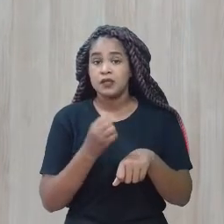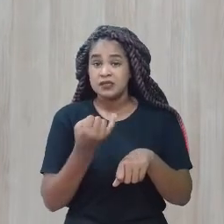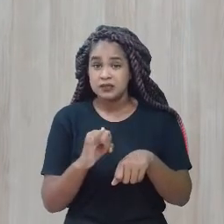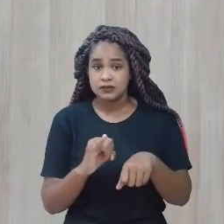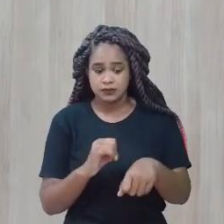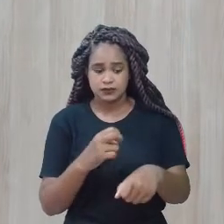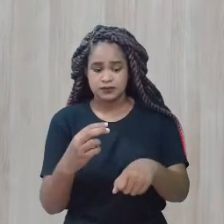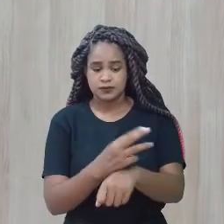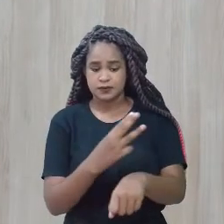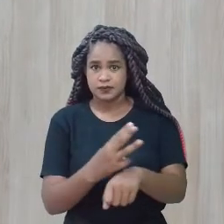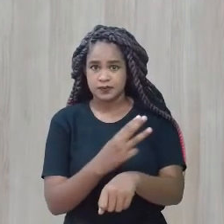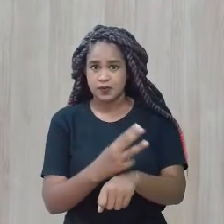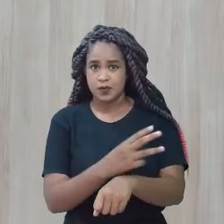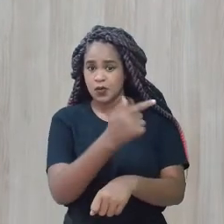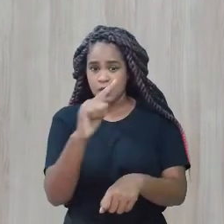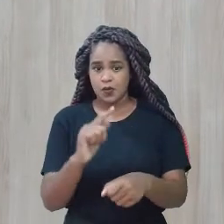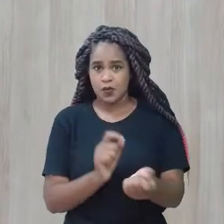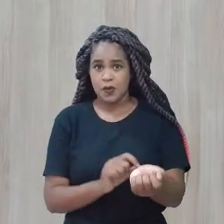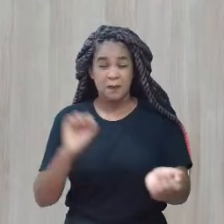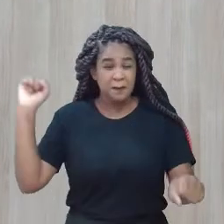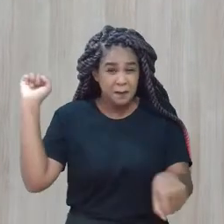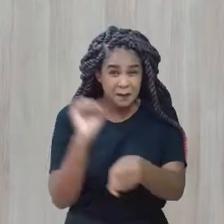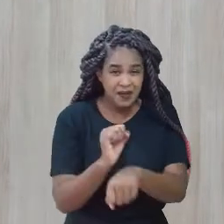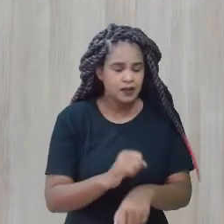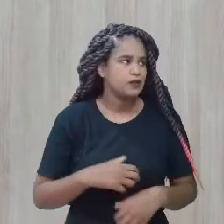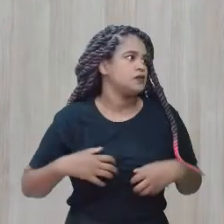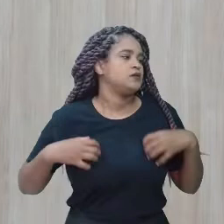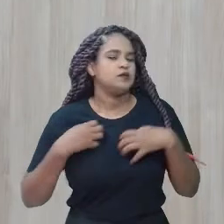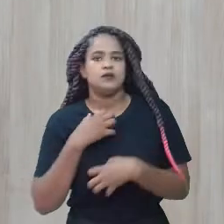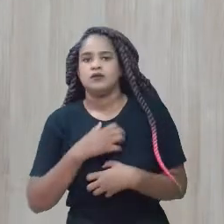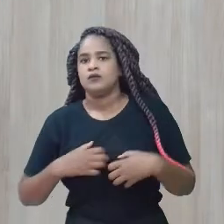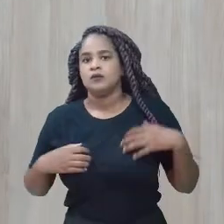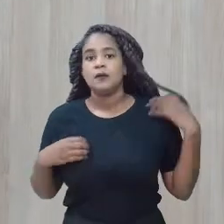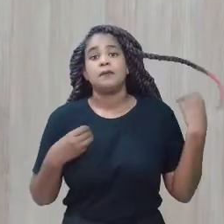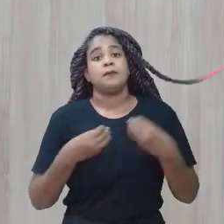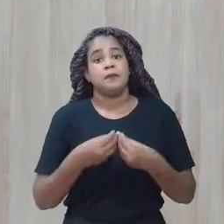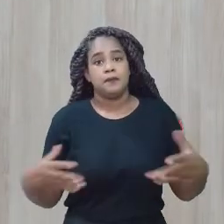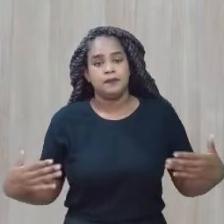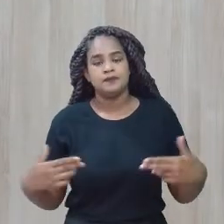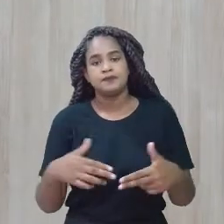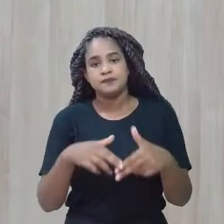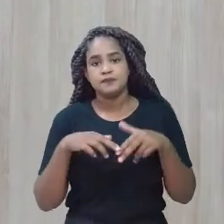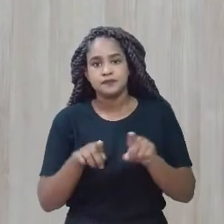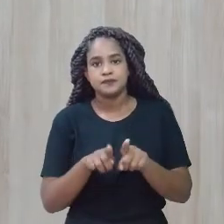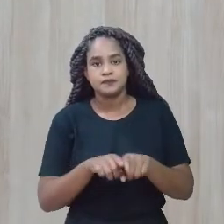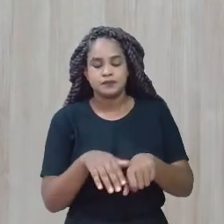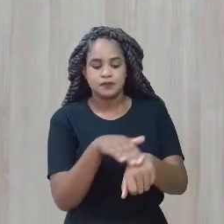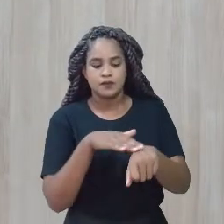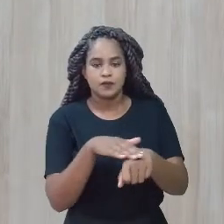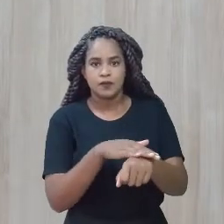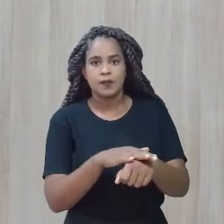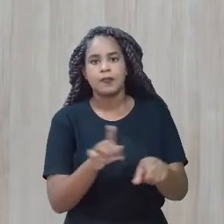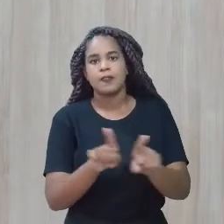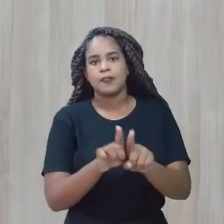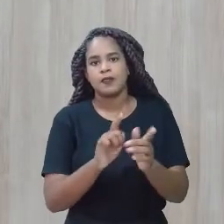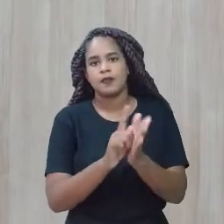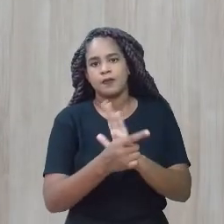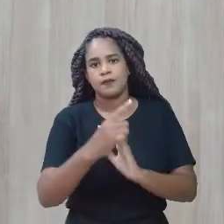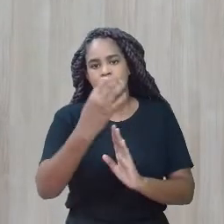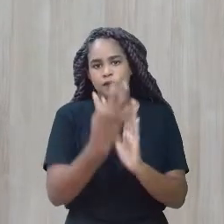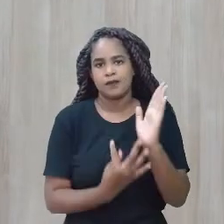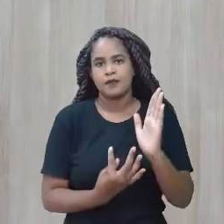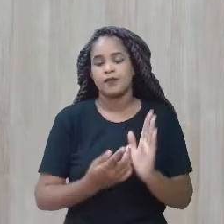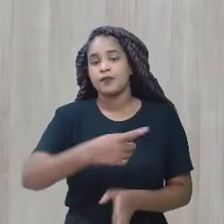é? Prejudica muita gente. Então, a conversa ao telefone também é um gênero textual que